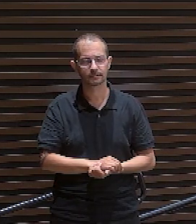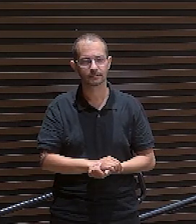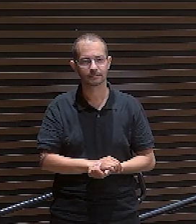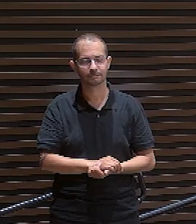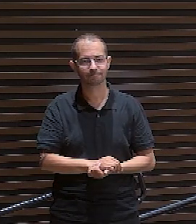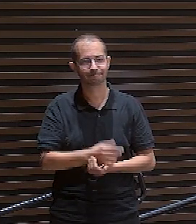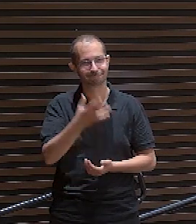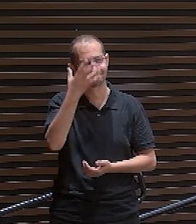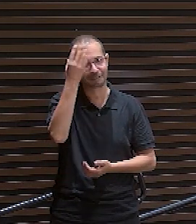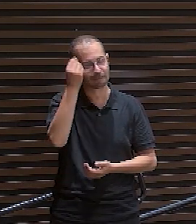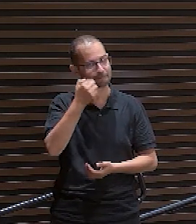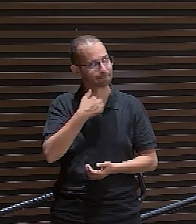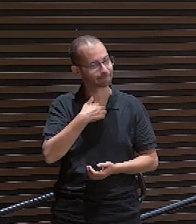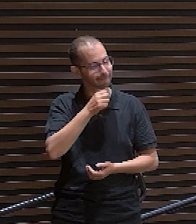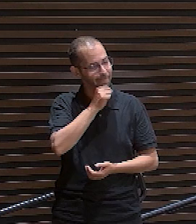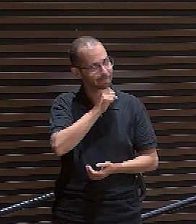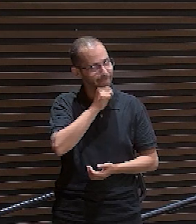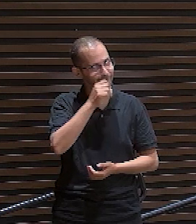cabeça de velho, não.